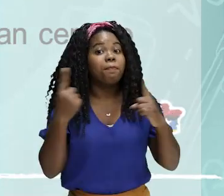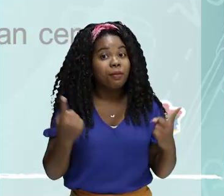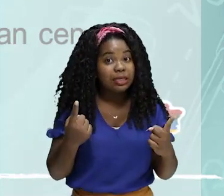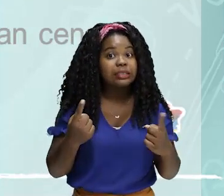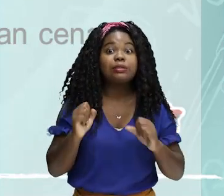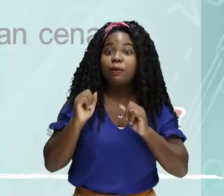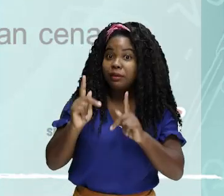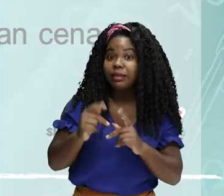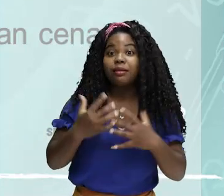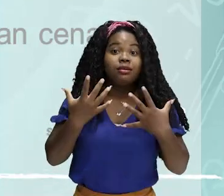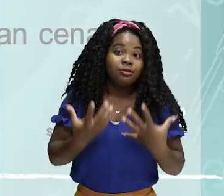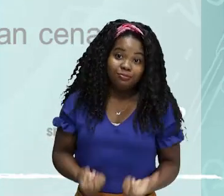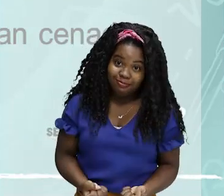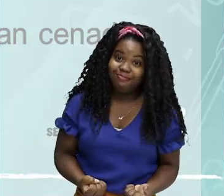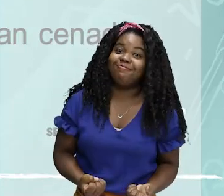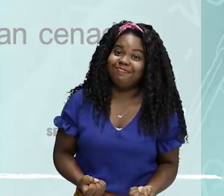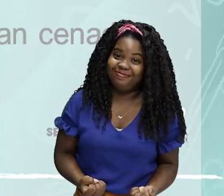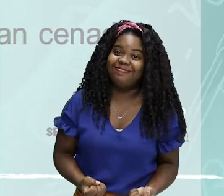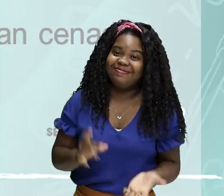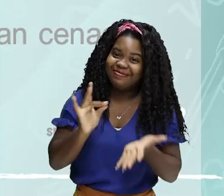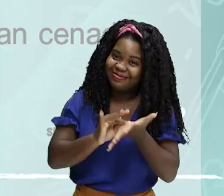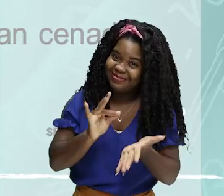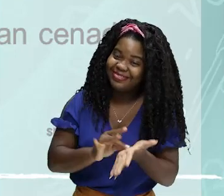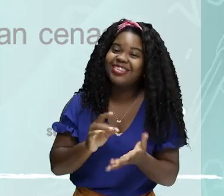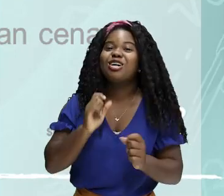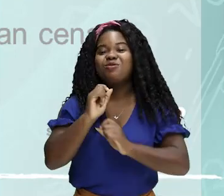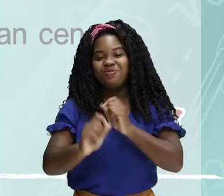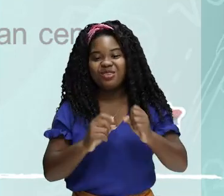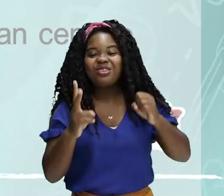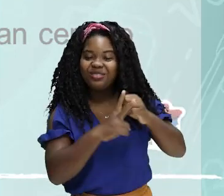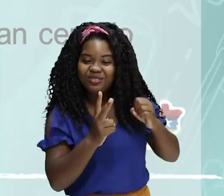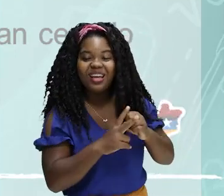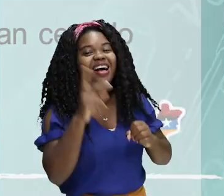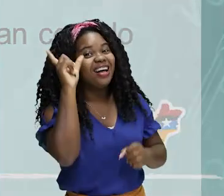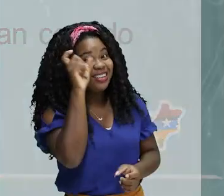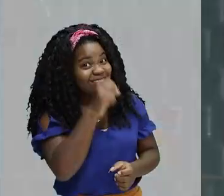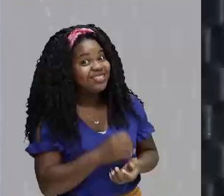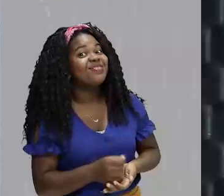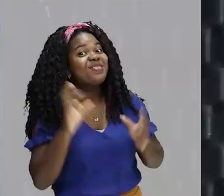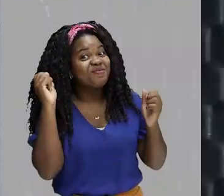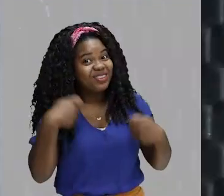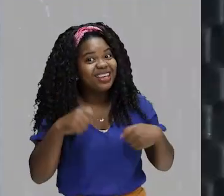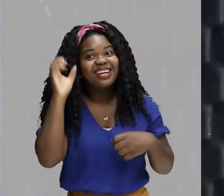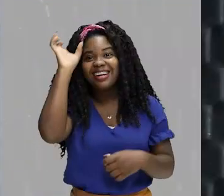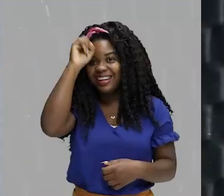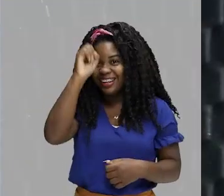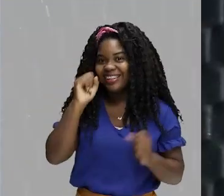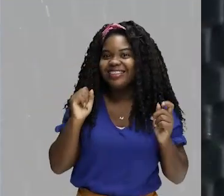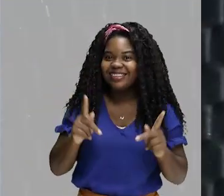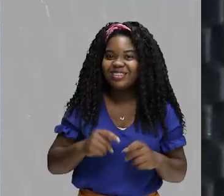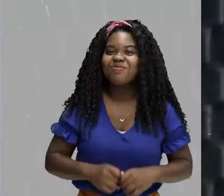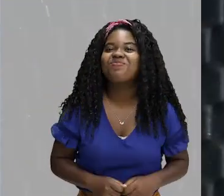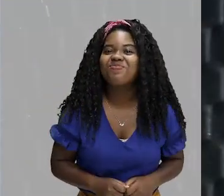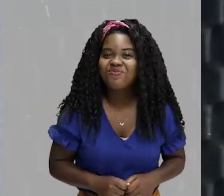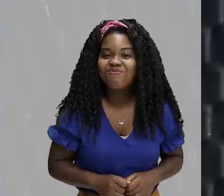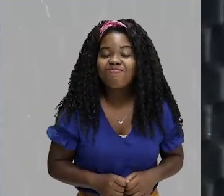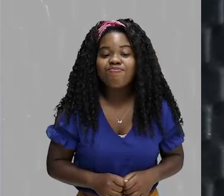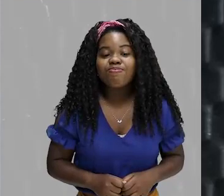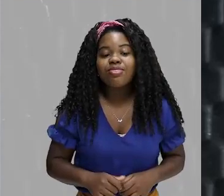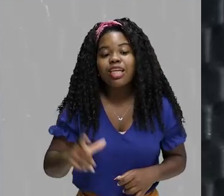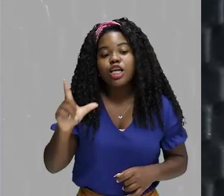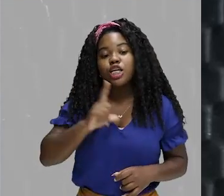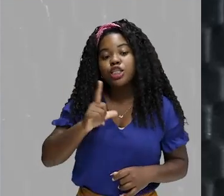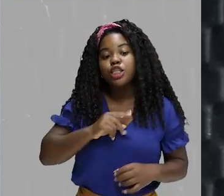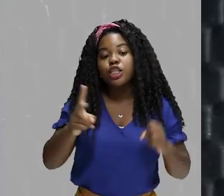Vamos lá. Fala, conjugar verbo sempre é meio chatinho, mas a gente precisa para aprender. Então, vamos lá. Vamos aqui. Eu tenho o